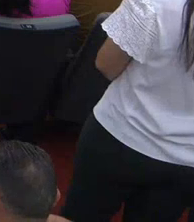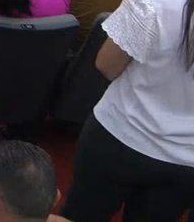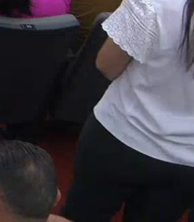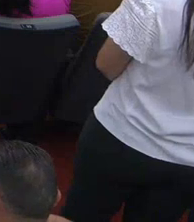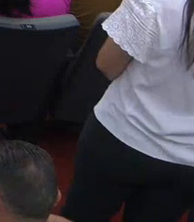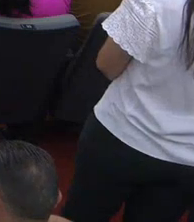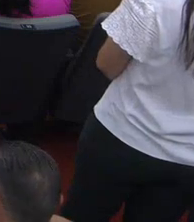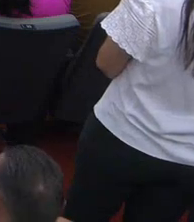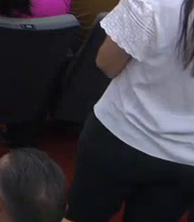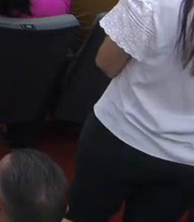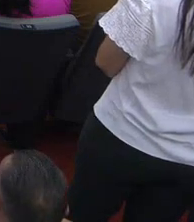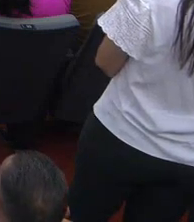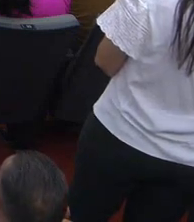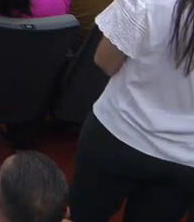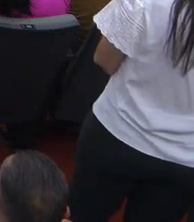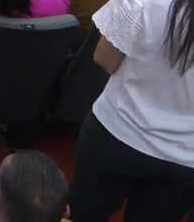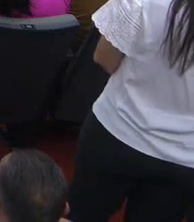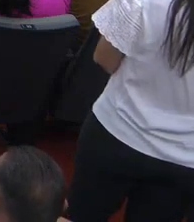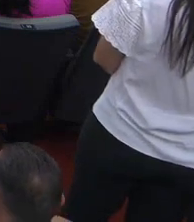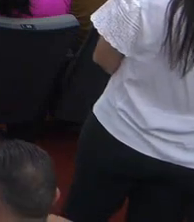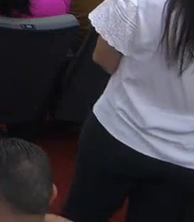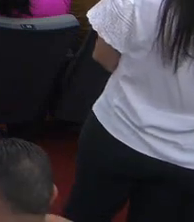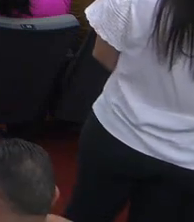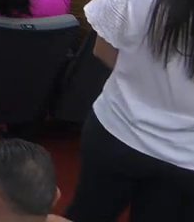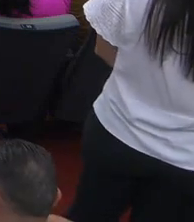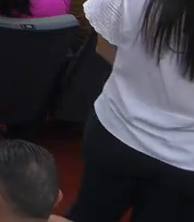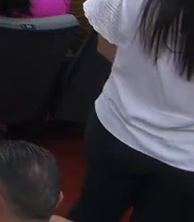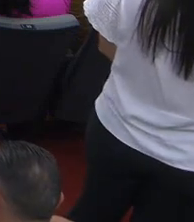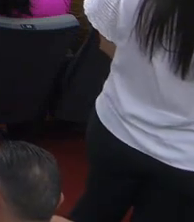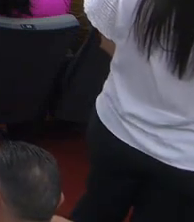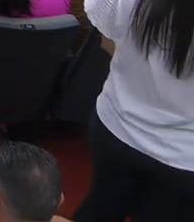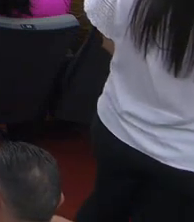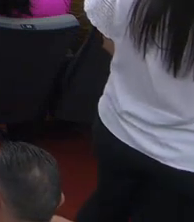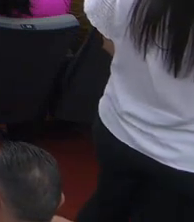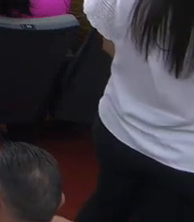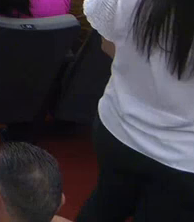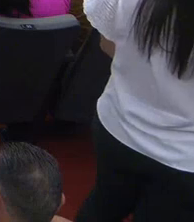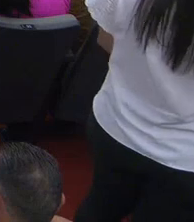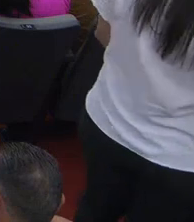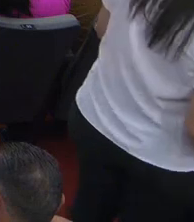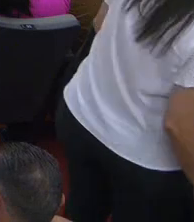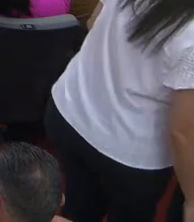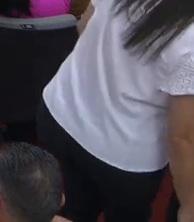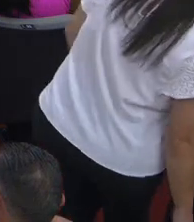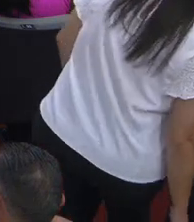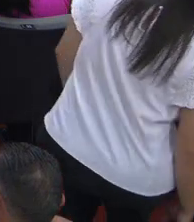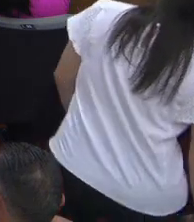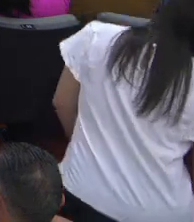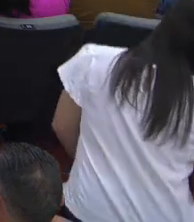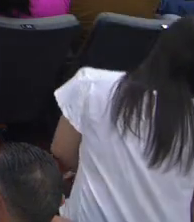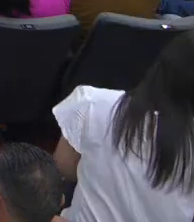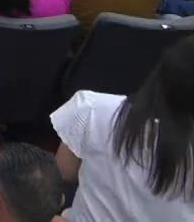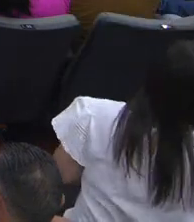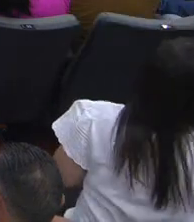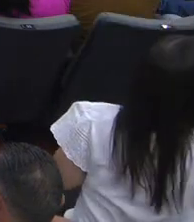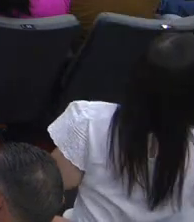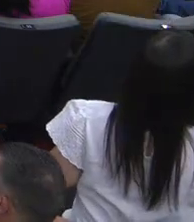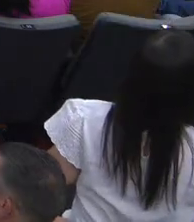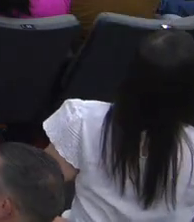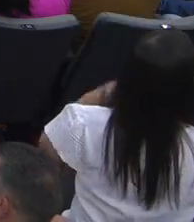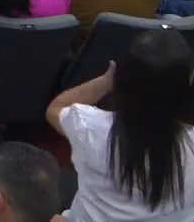a o registro biométrico no terminal a presidência nos termos do parágrafo primeiro dispensa a leitura da ata da reunião anterior